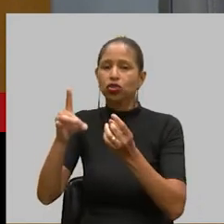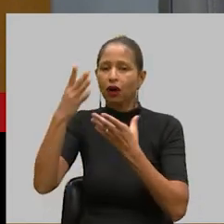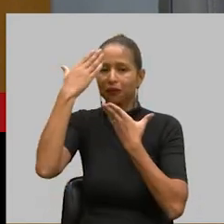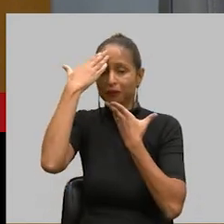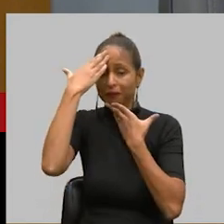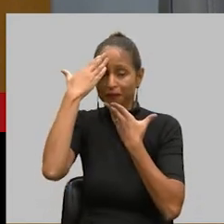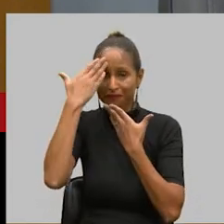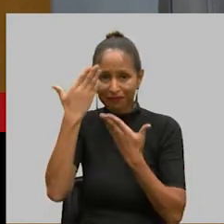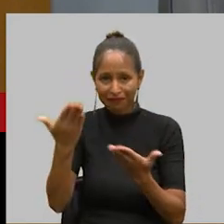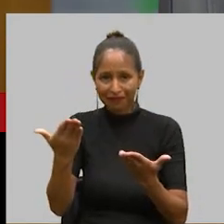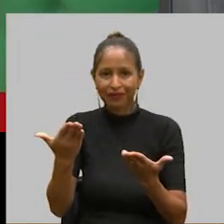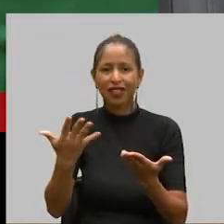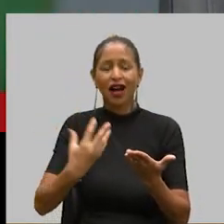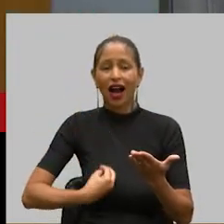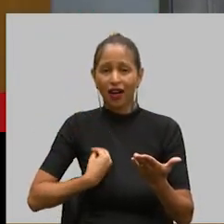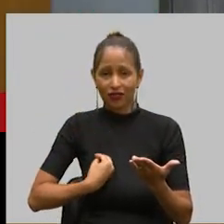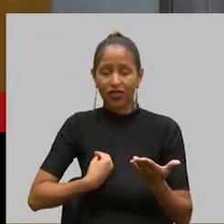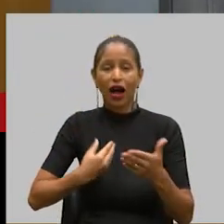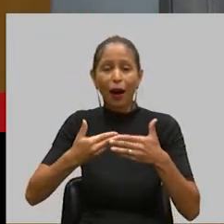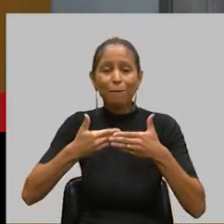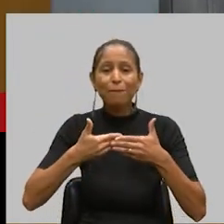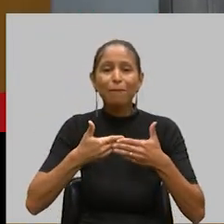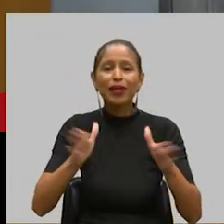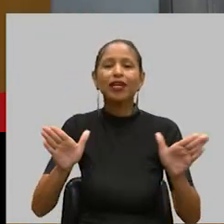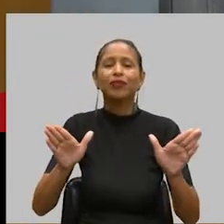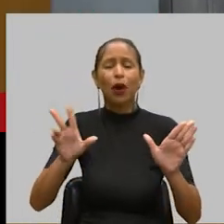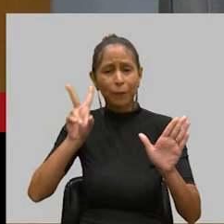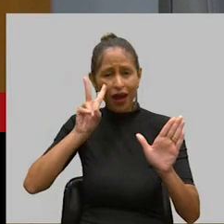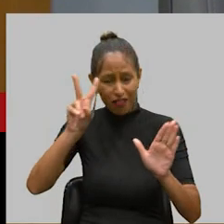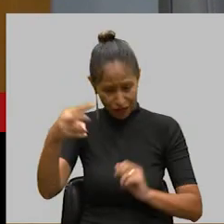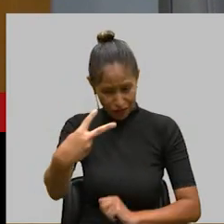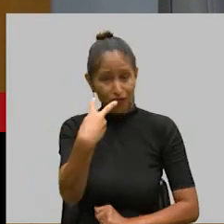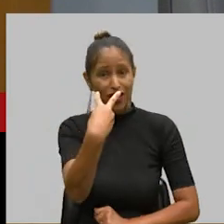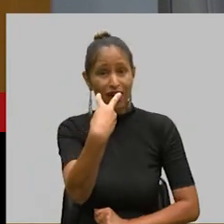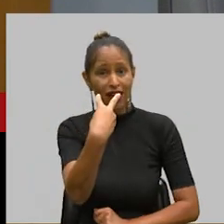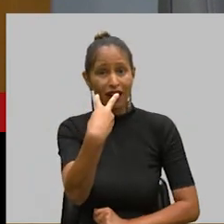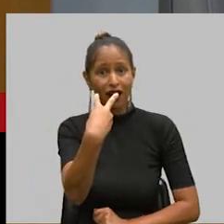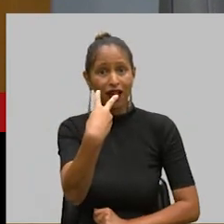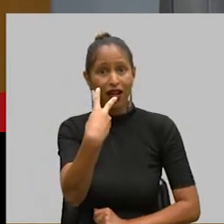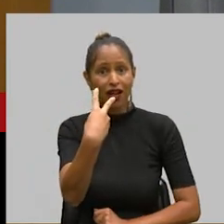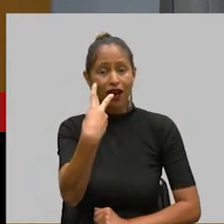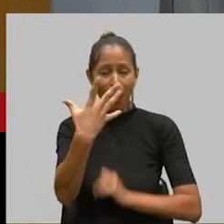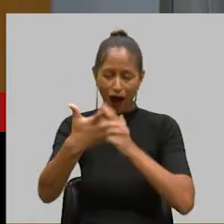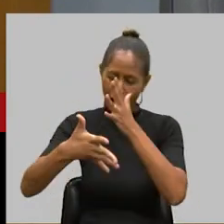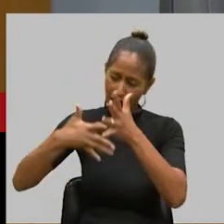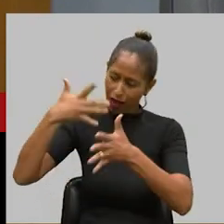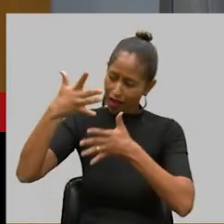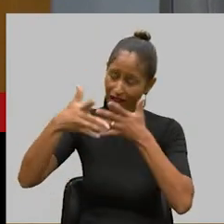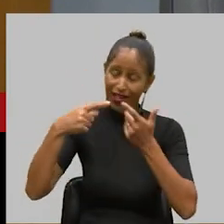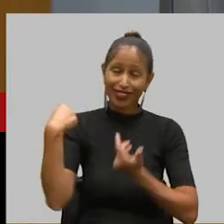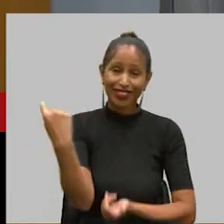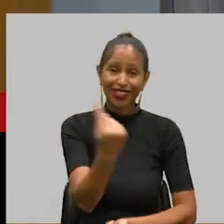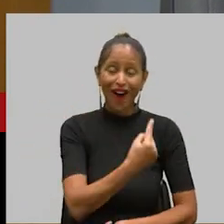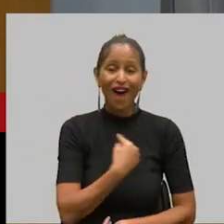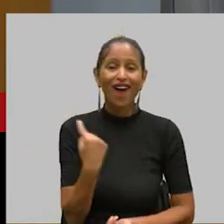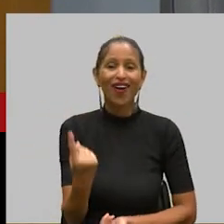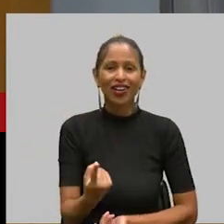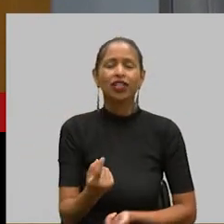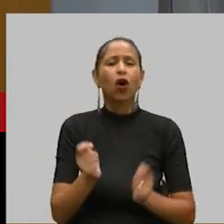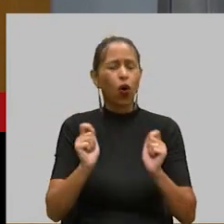a vocês por ter abrido esse espaço para escutar a gente escutar a nossa voz nós temos hoje que dar o